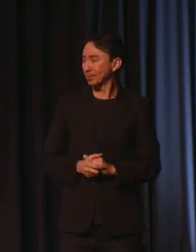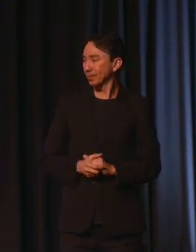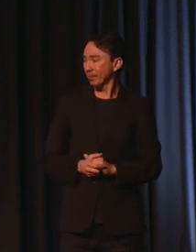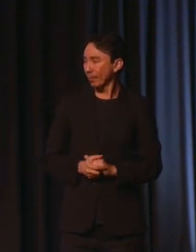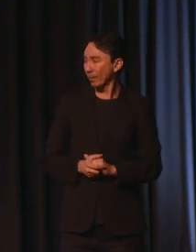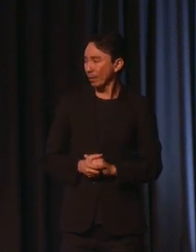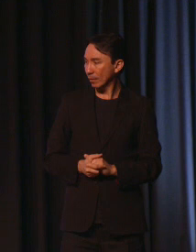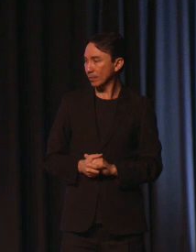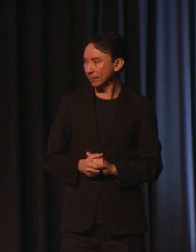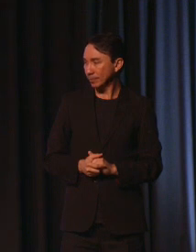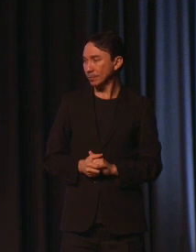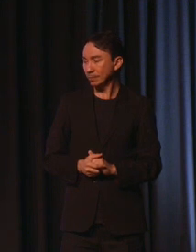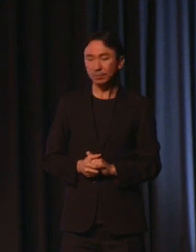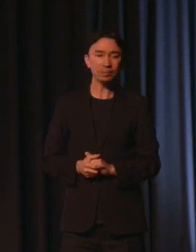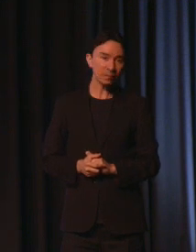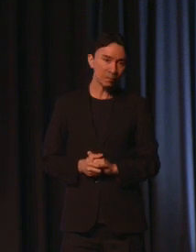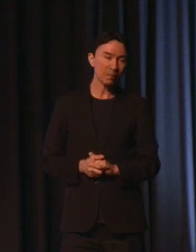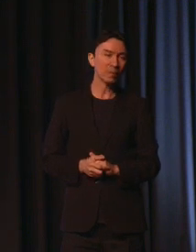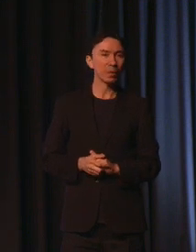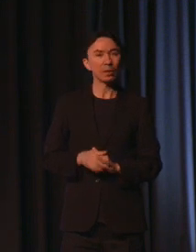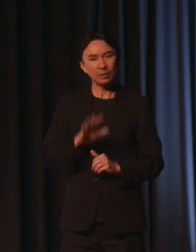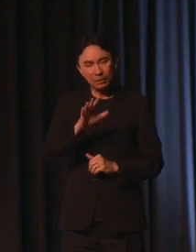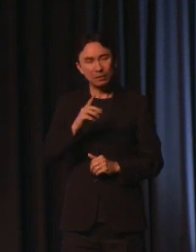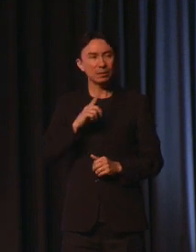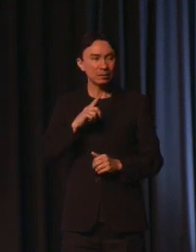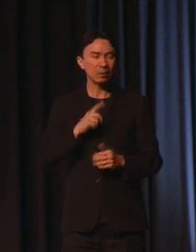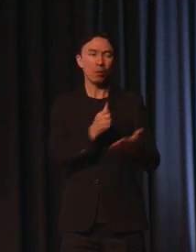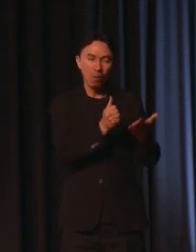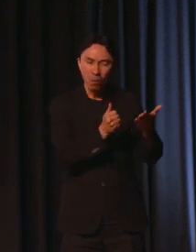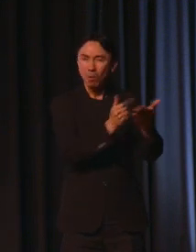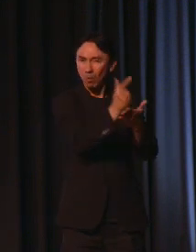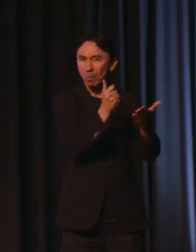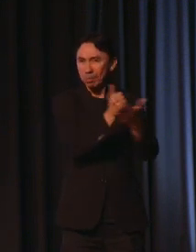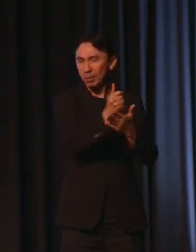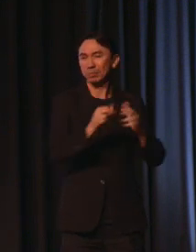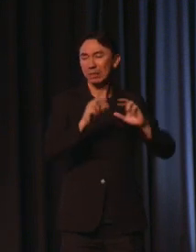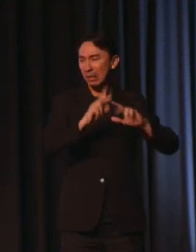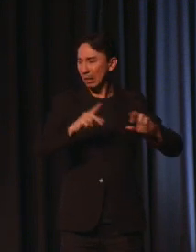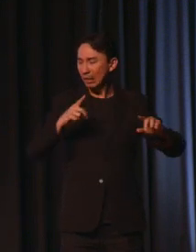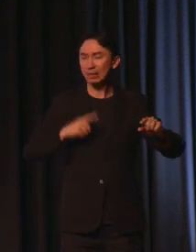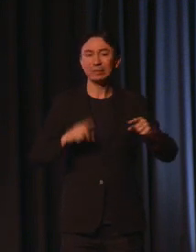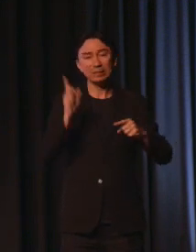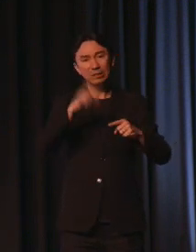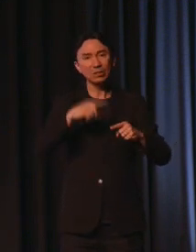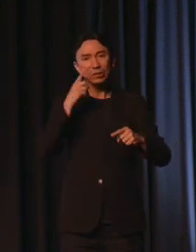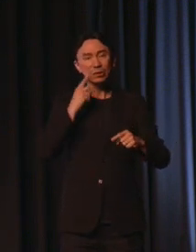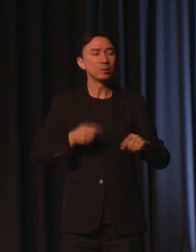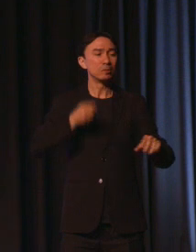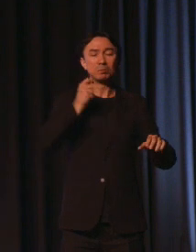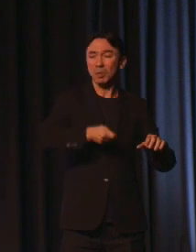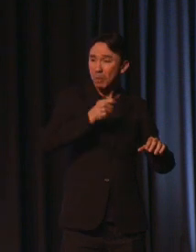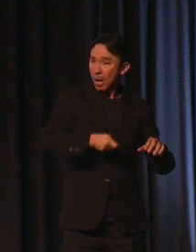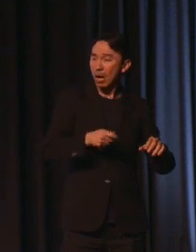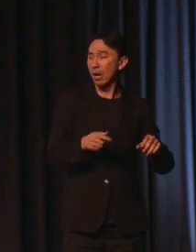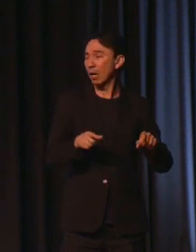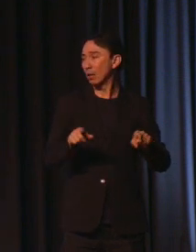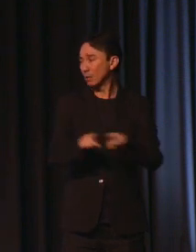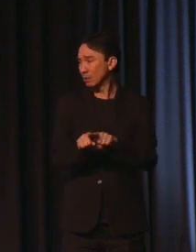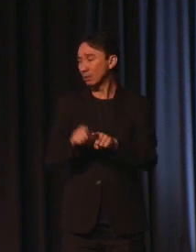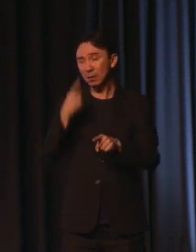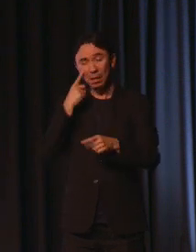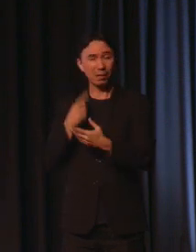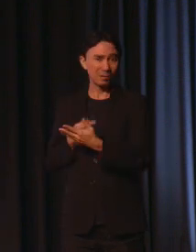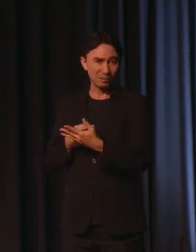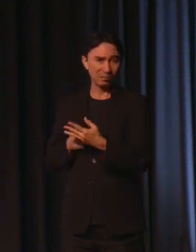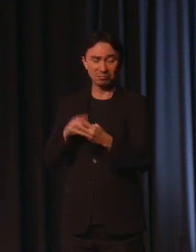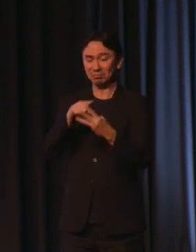Aqui a gente lida com algumas modalidades de compra, pregão eletrônico, dispensa de licitação e inexigibilidade de licitação.